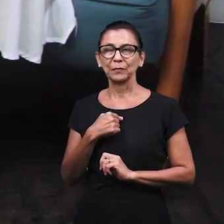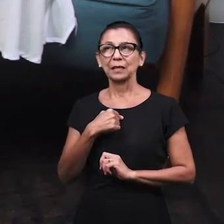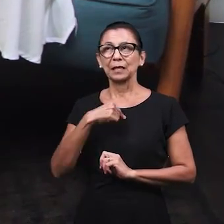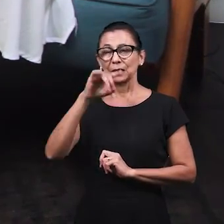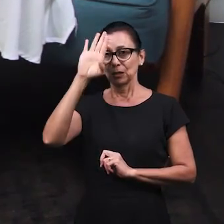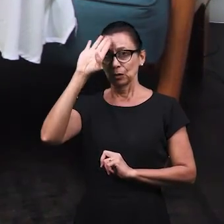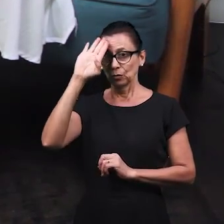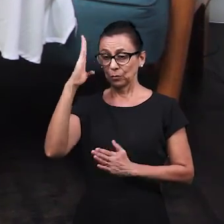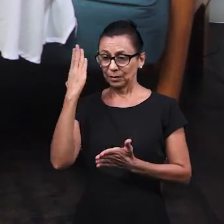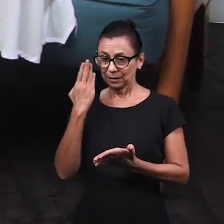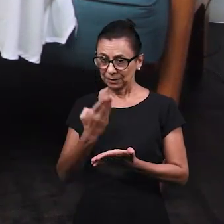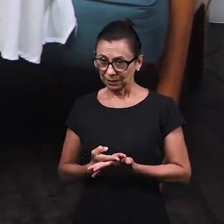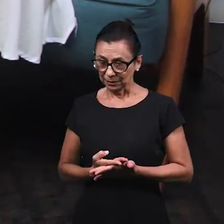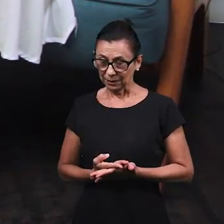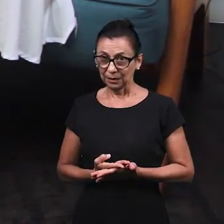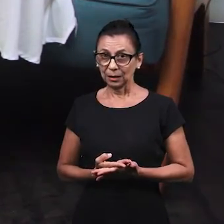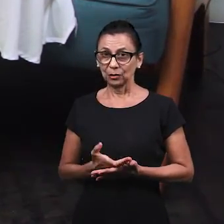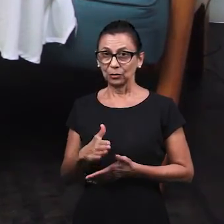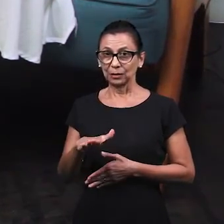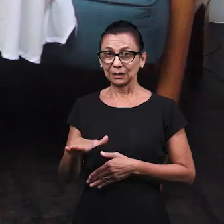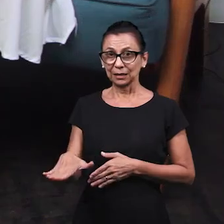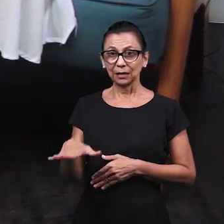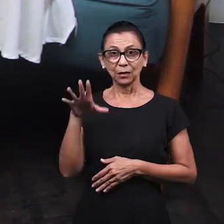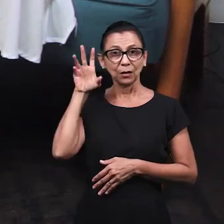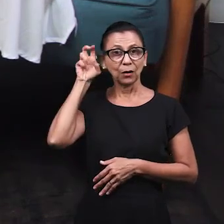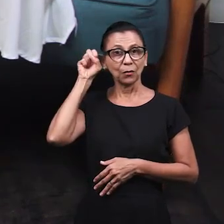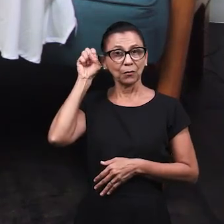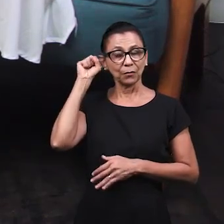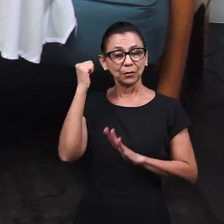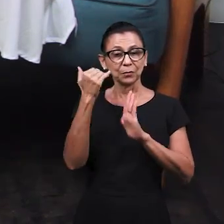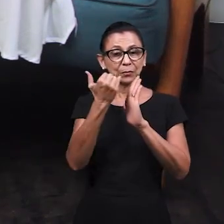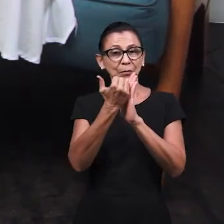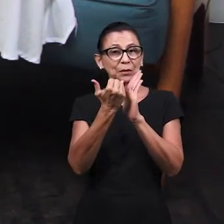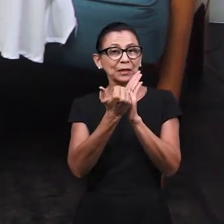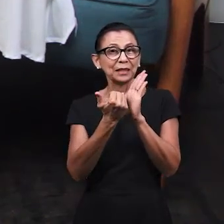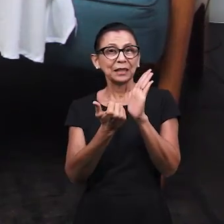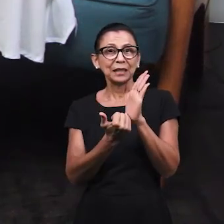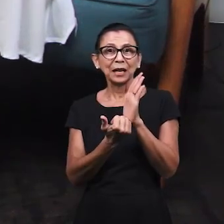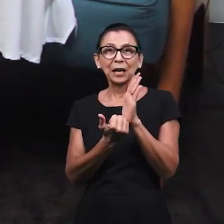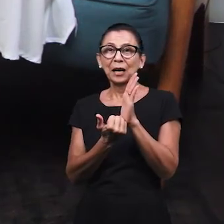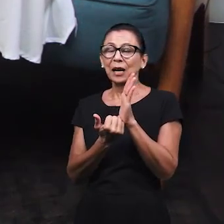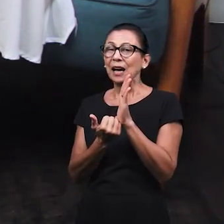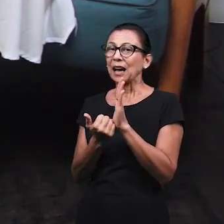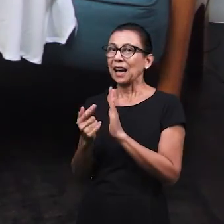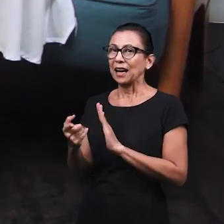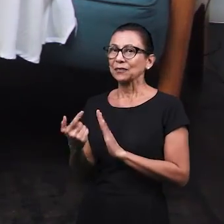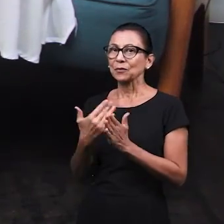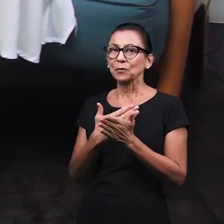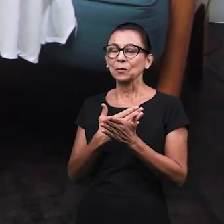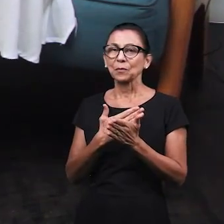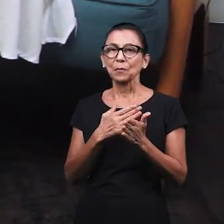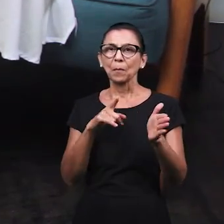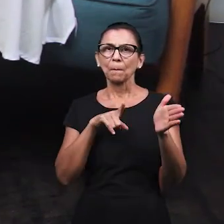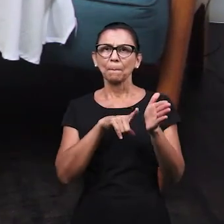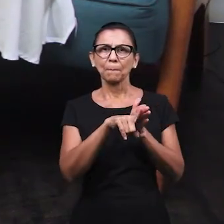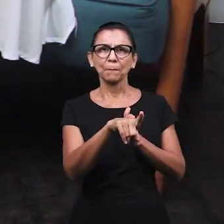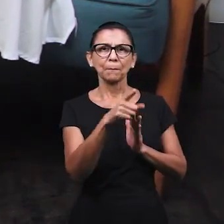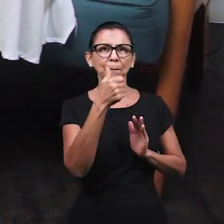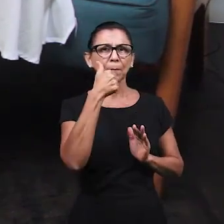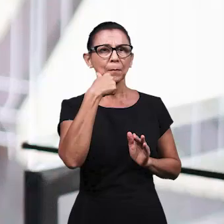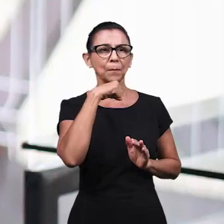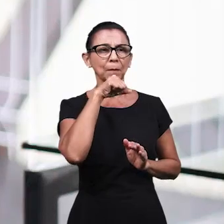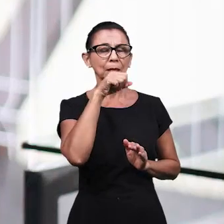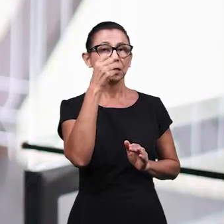Eu não espero, eu creio que quando as crianças ouvirem o programa, elas vão perguntar para os pais.